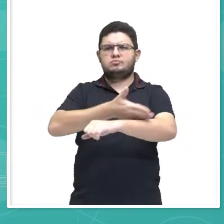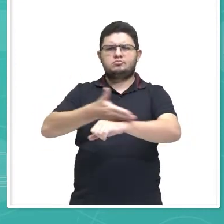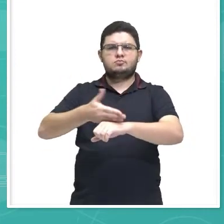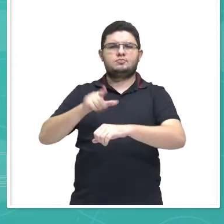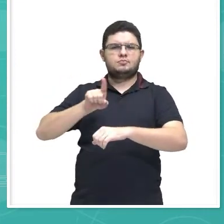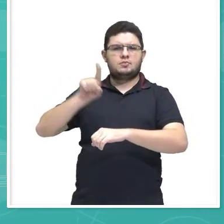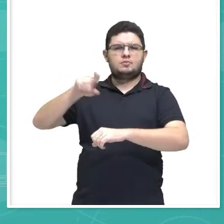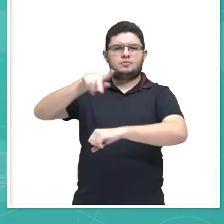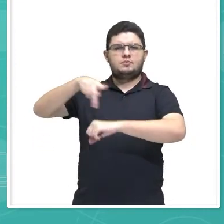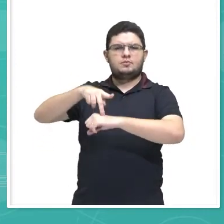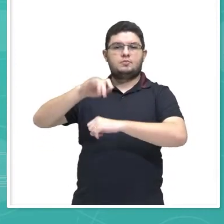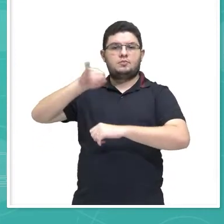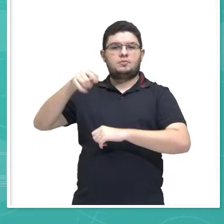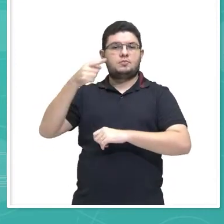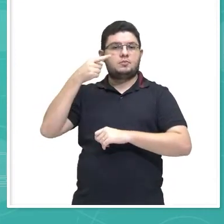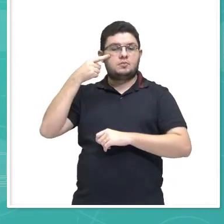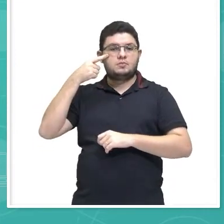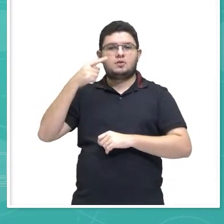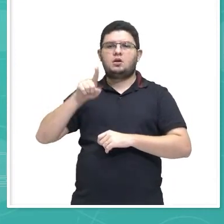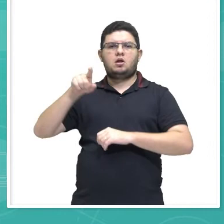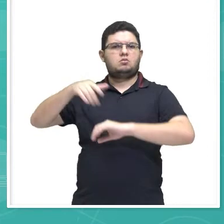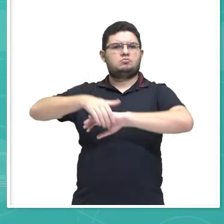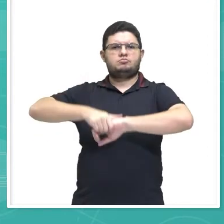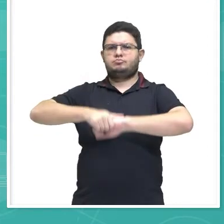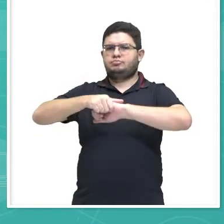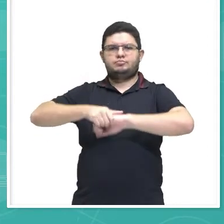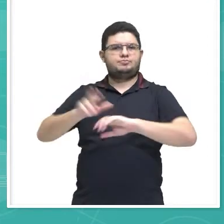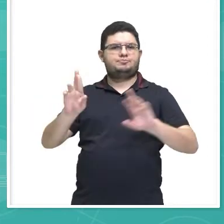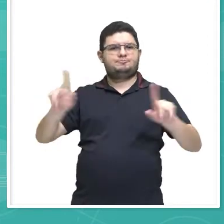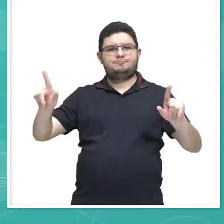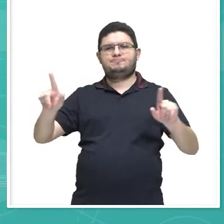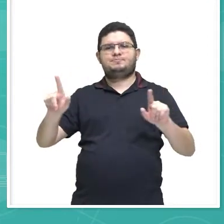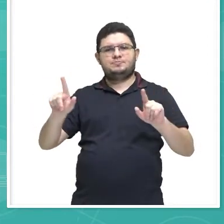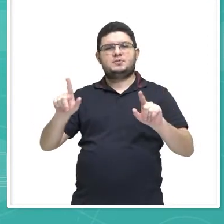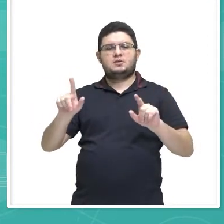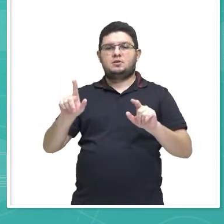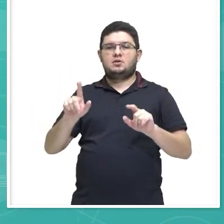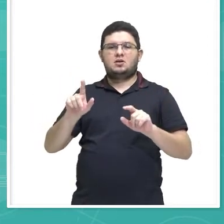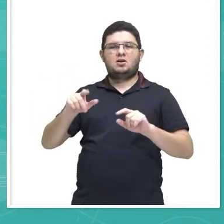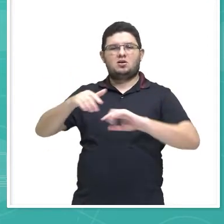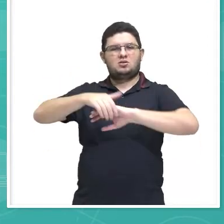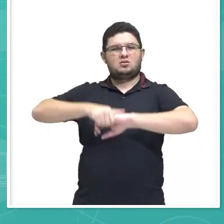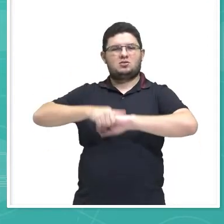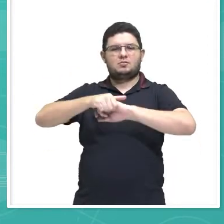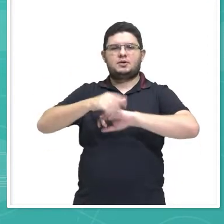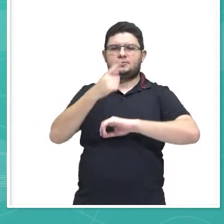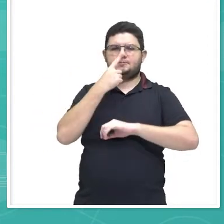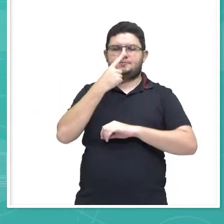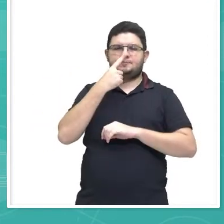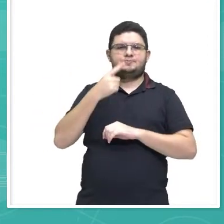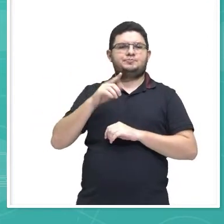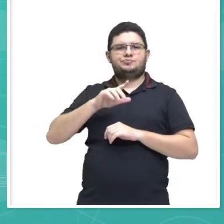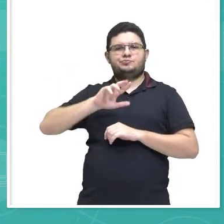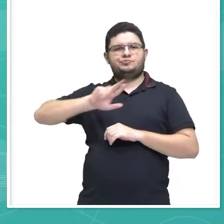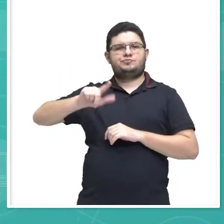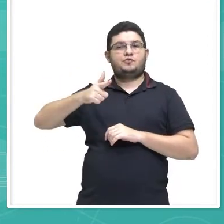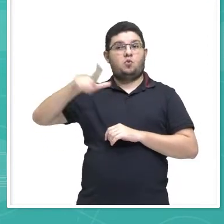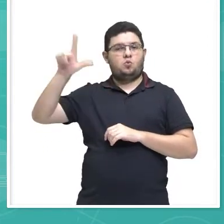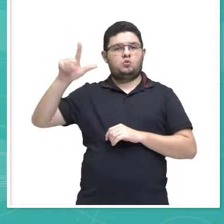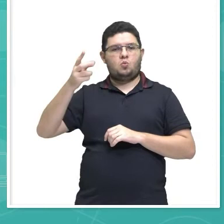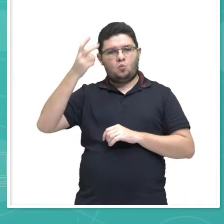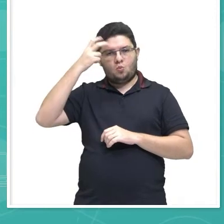Eles não cumprimentam apertando as mãos, né, dessa forma assim. Isso é algo muito mais íntimo. Então você tem